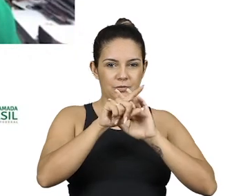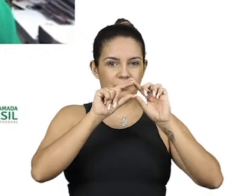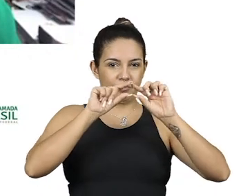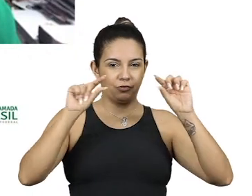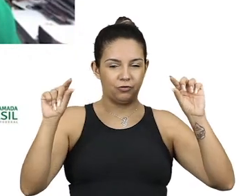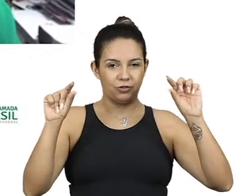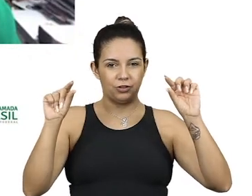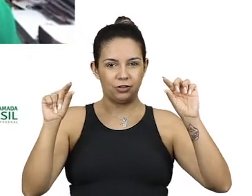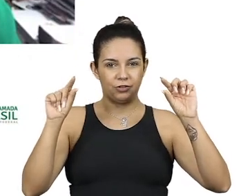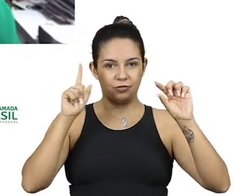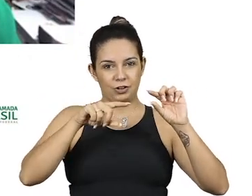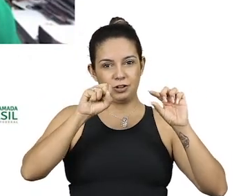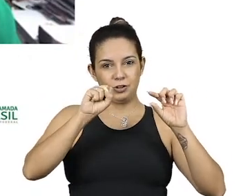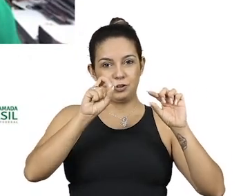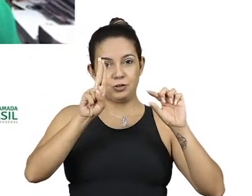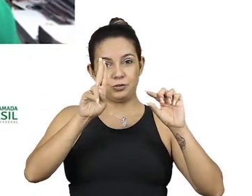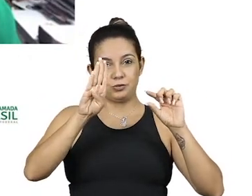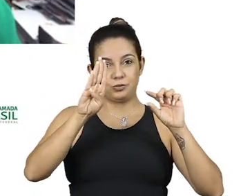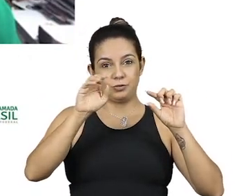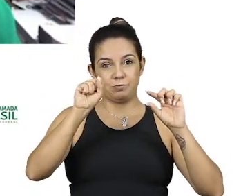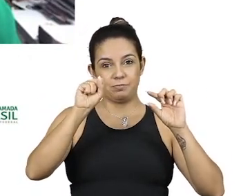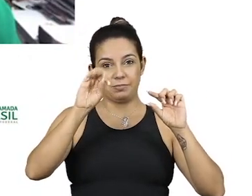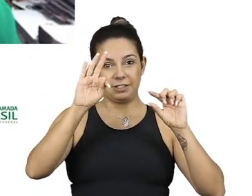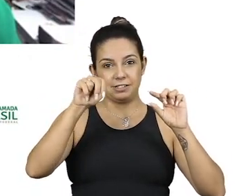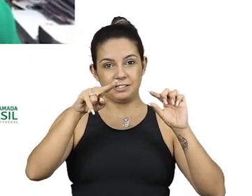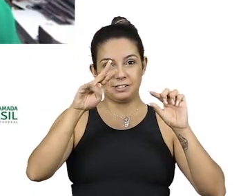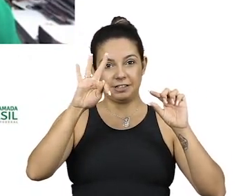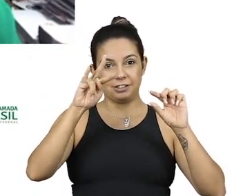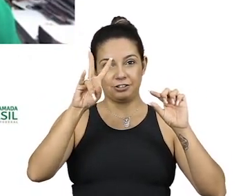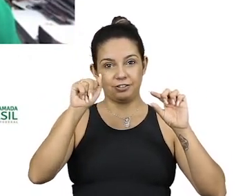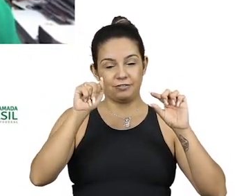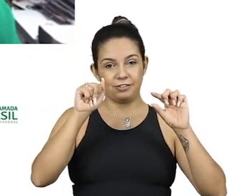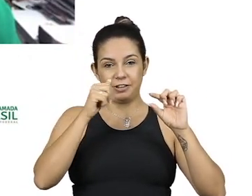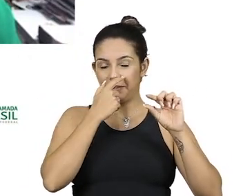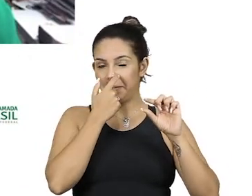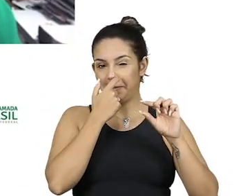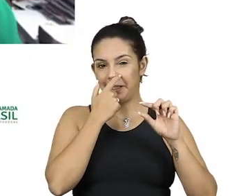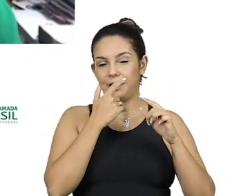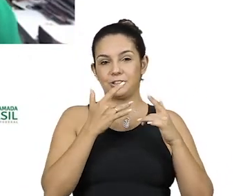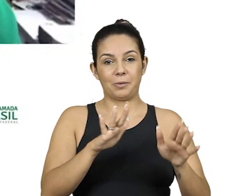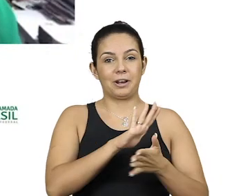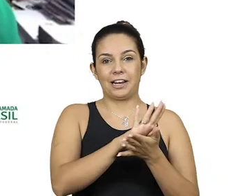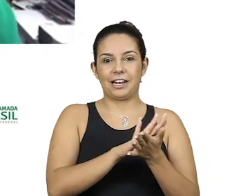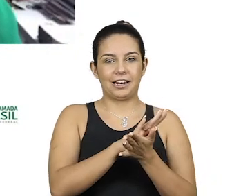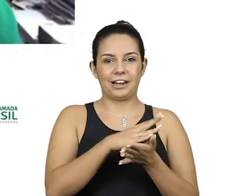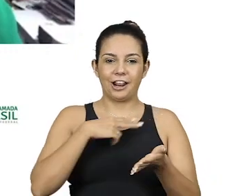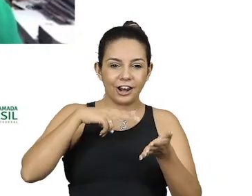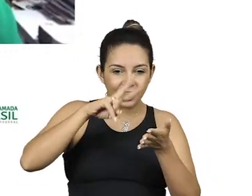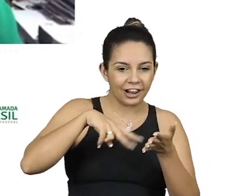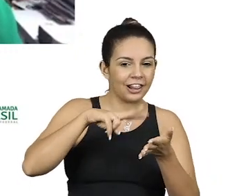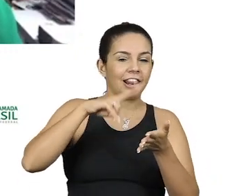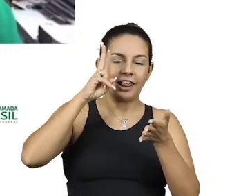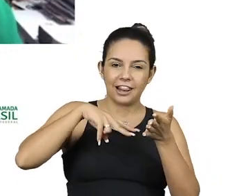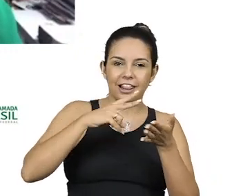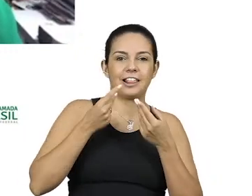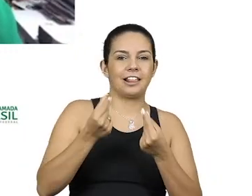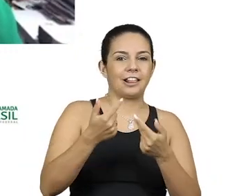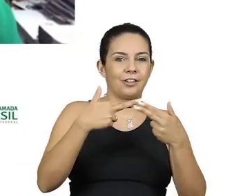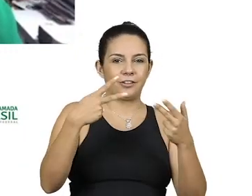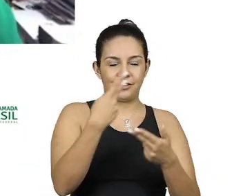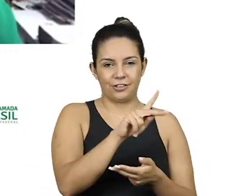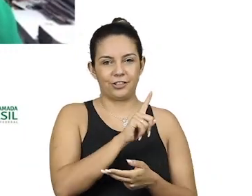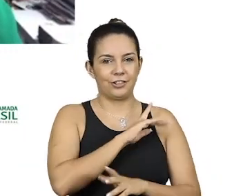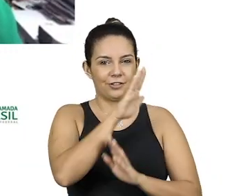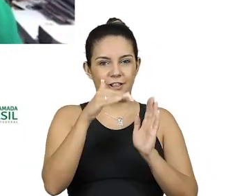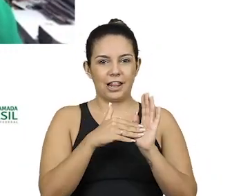frase é essa, é tão substantiva, né? É, Sobra nada da poesia do Characo. Eu leio e é, releio eternamente as coisas dele,